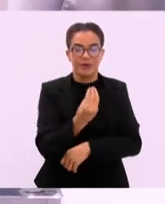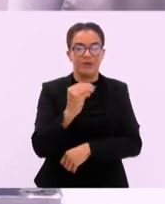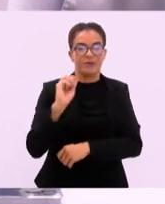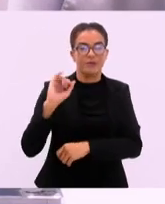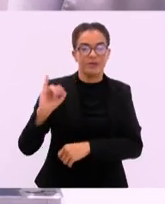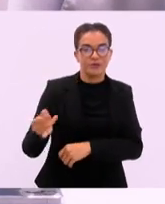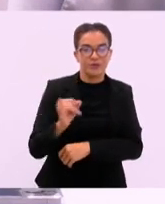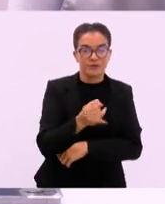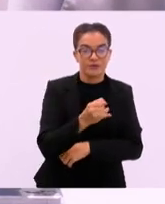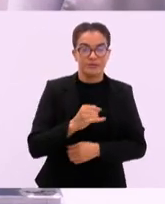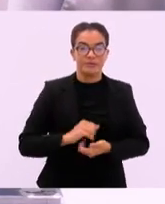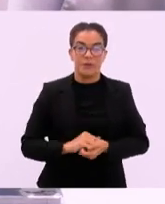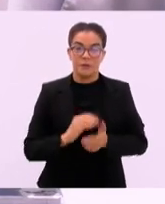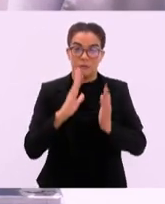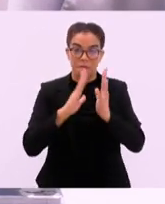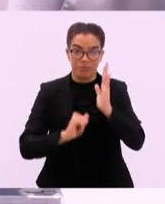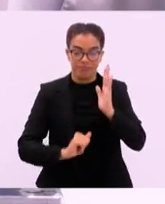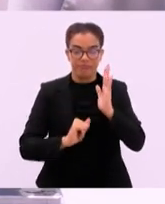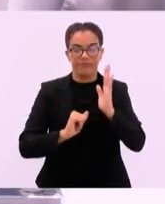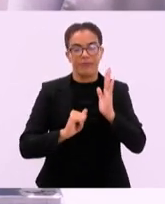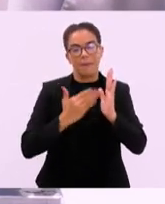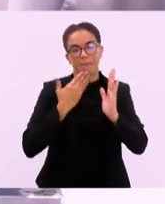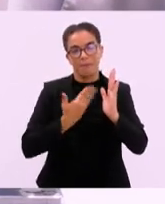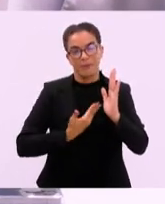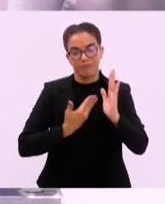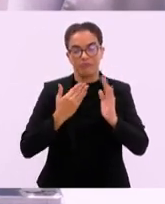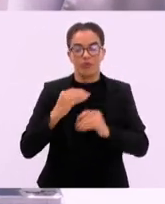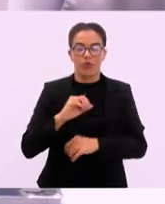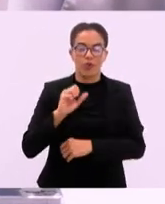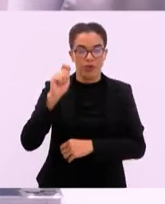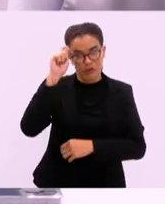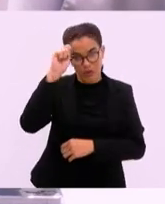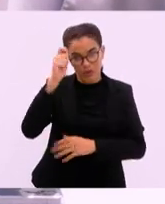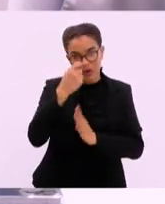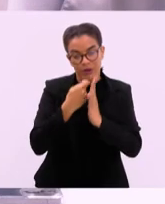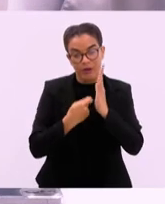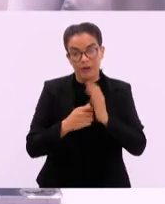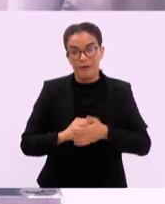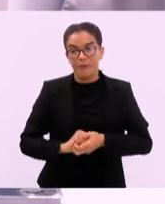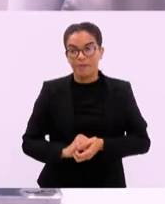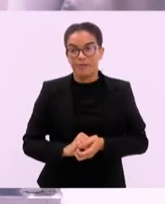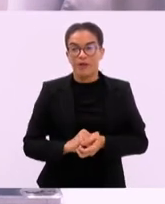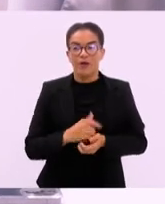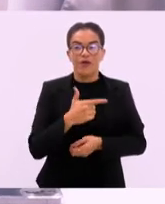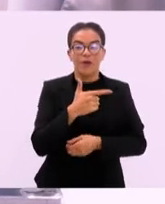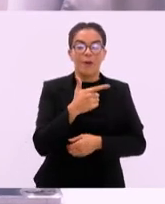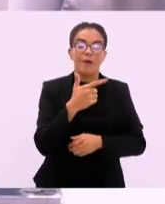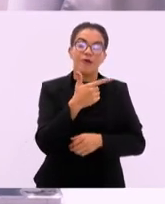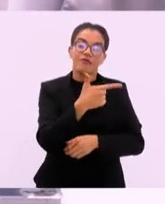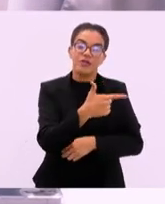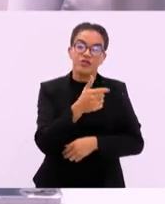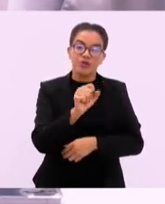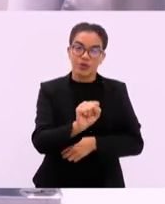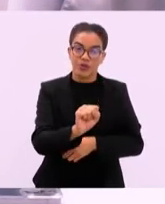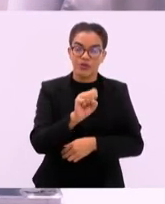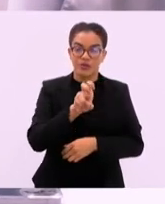está retirado de pauta a pedido do autor. 18. PL 2852 de 24, de autoria do